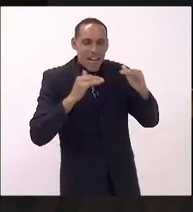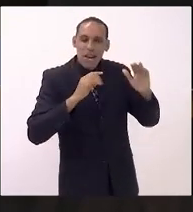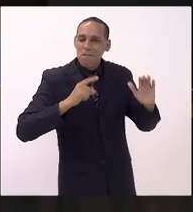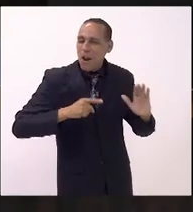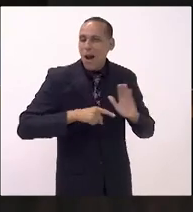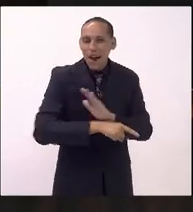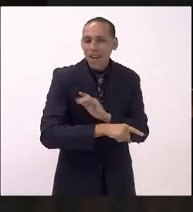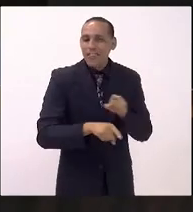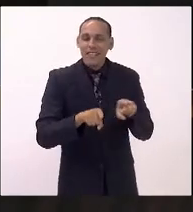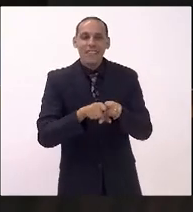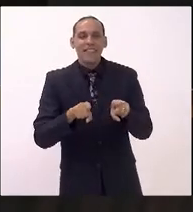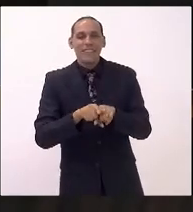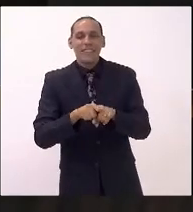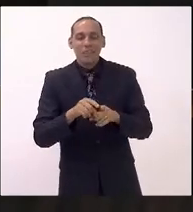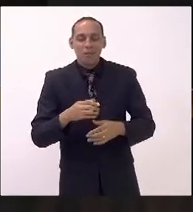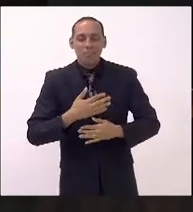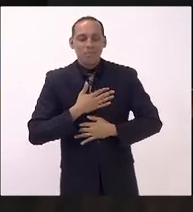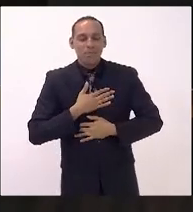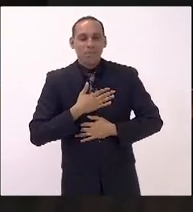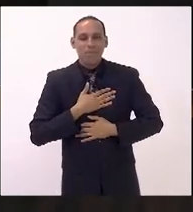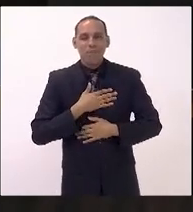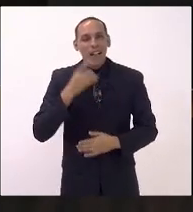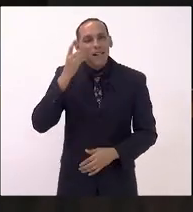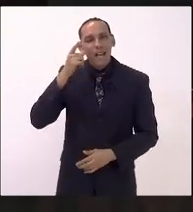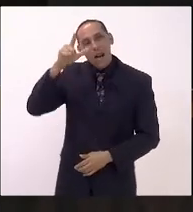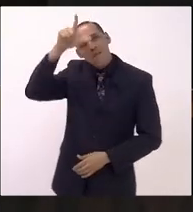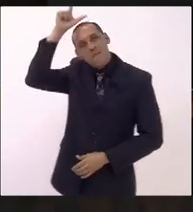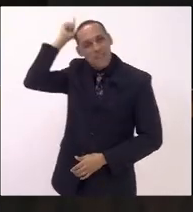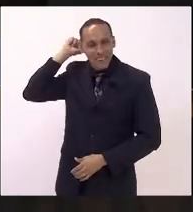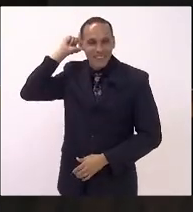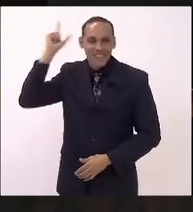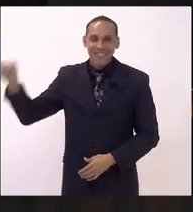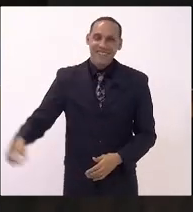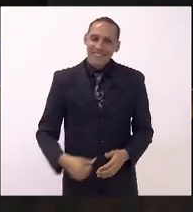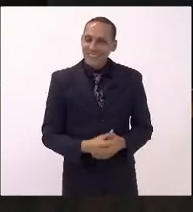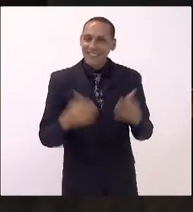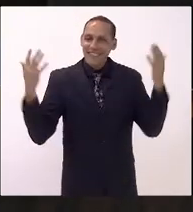consideração. Atenciosamente, o deputado Luiz Paulo.